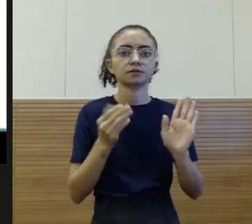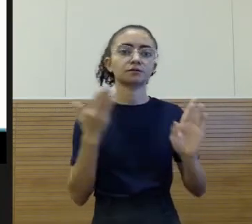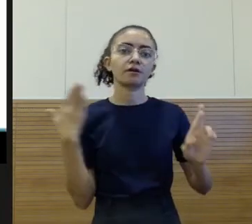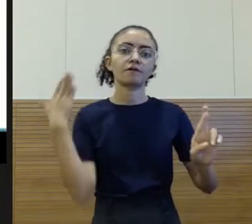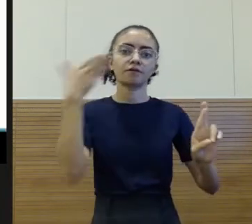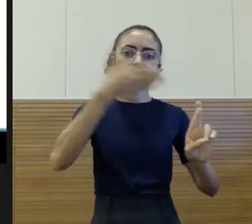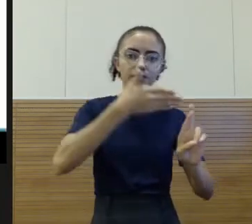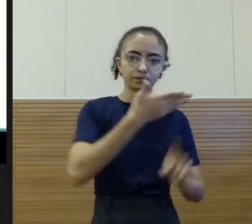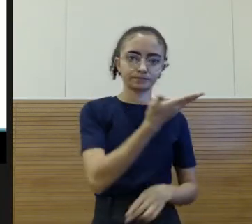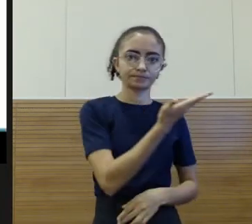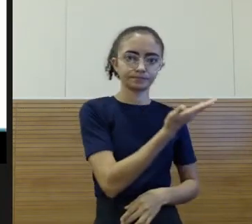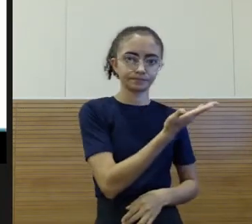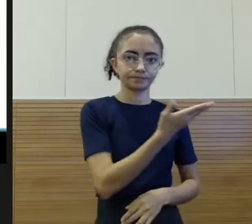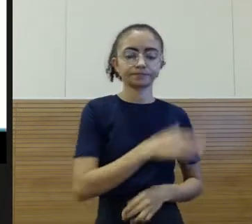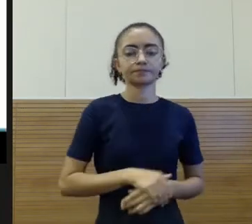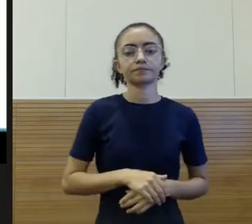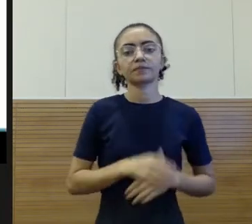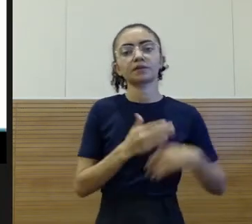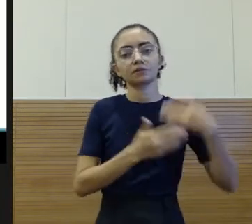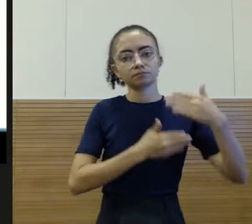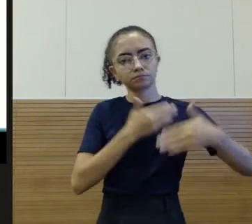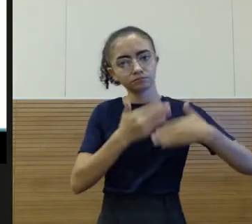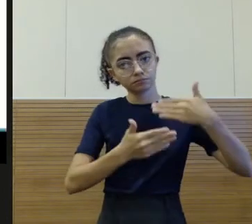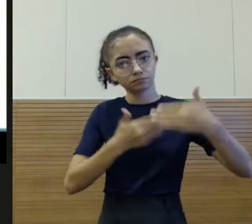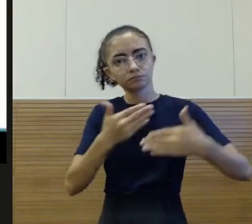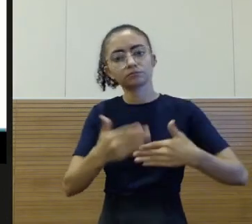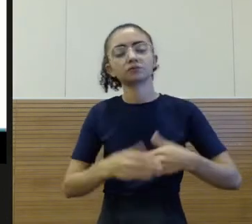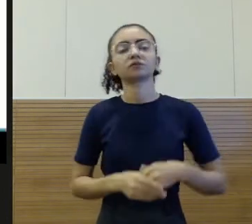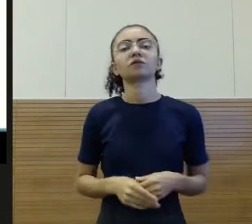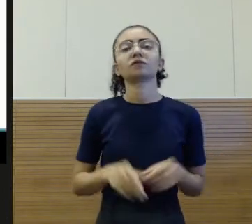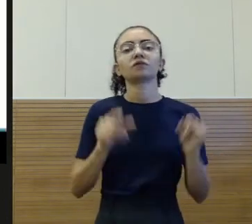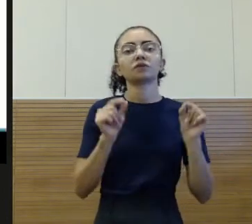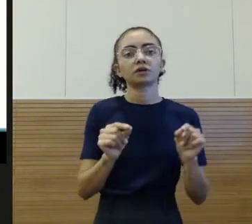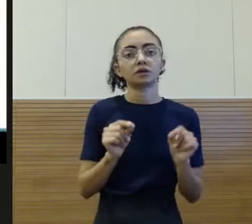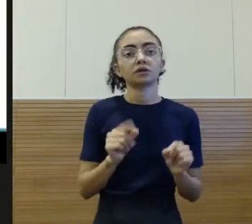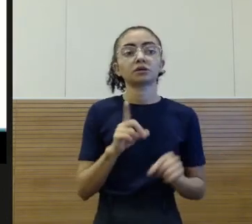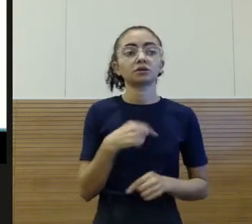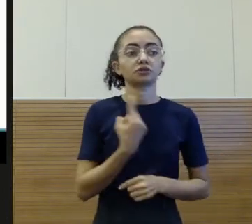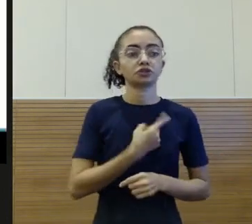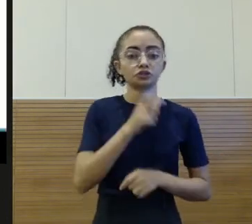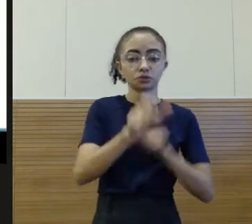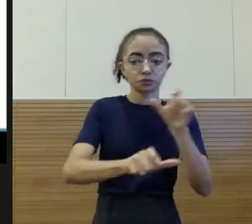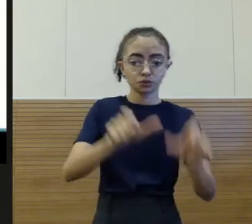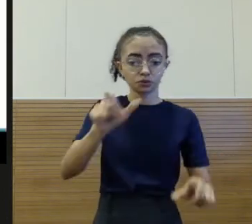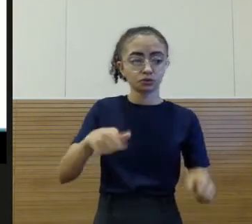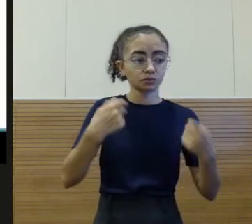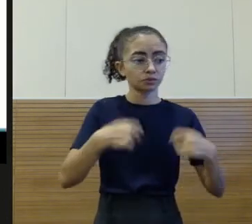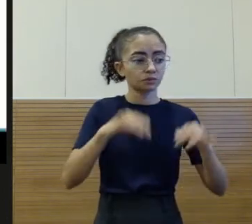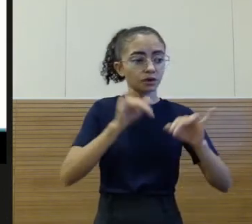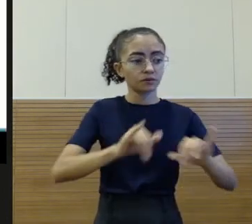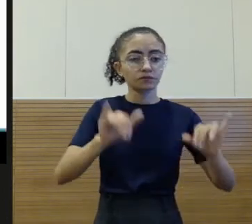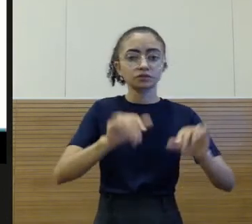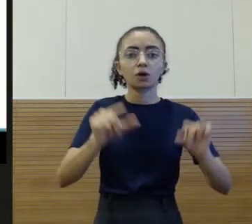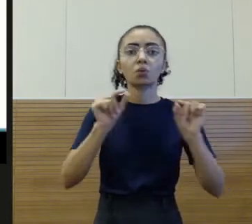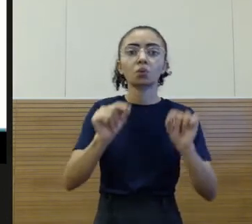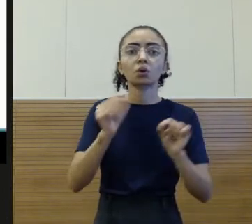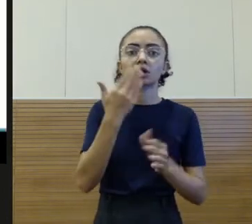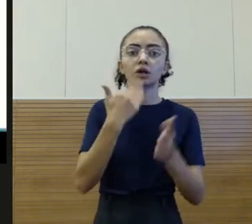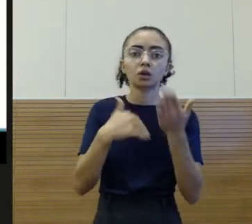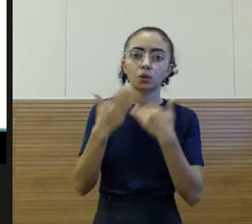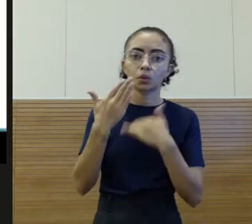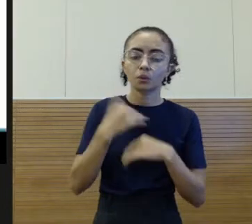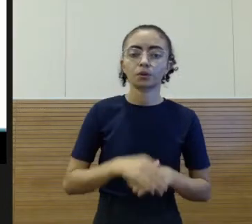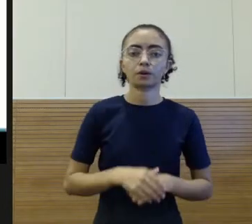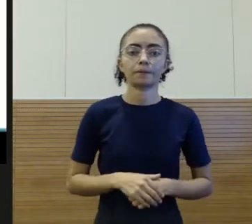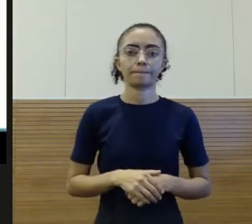referência e se desenvolve com essa visão. Devemos dizer ao consumidor o que deve ser consumido, mas vem em 2014